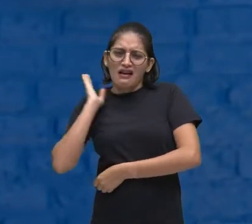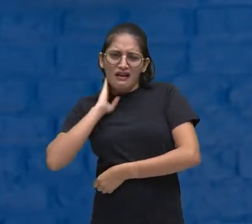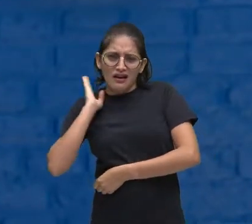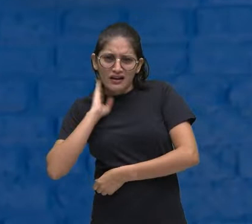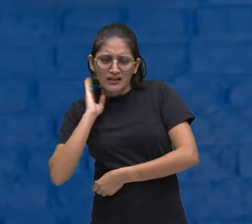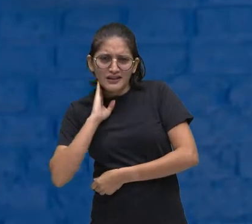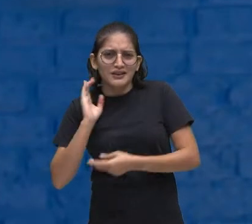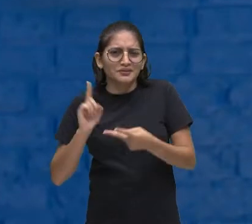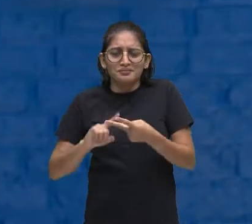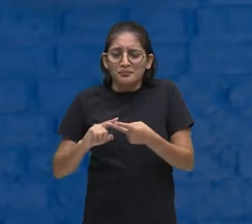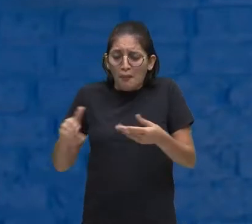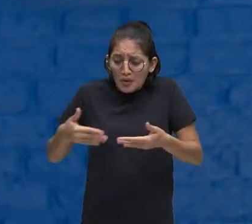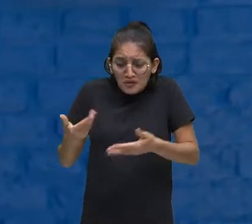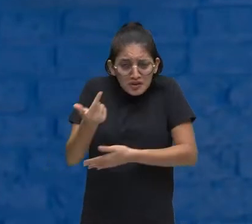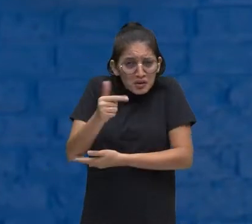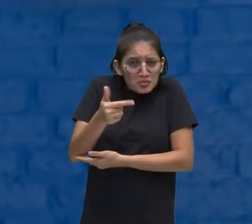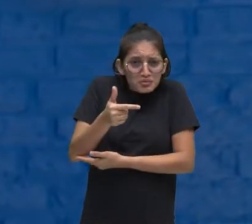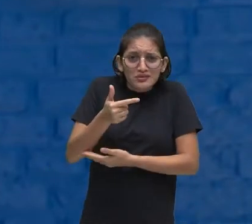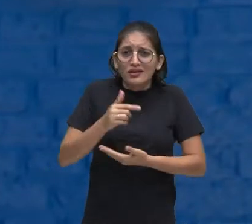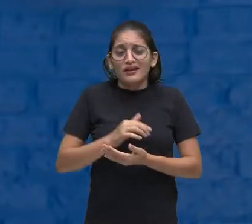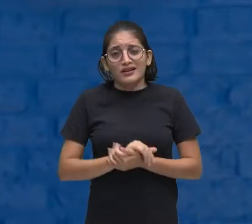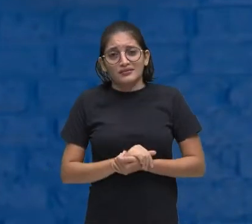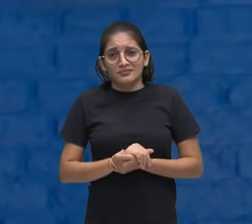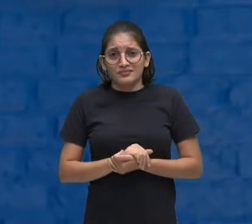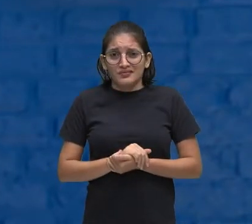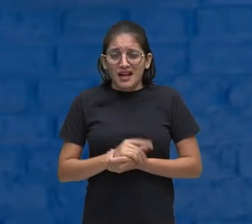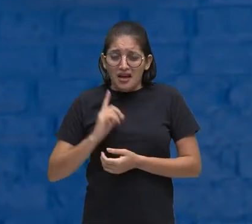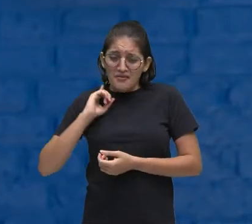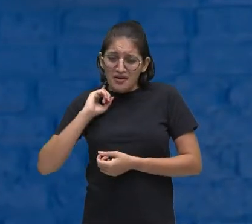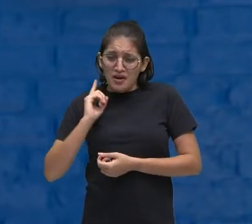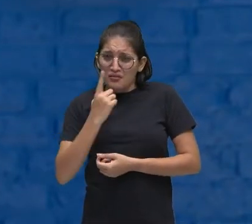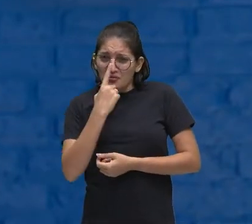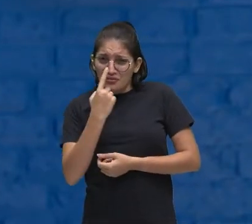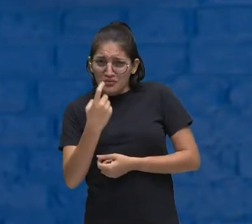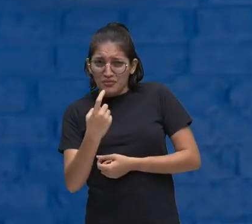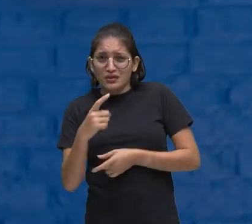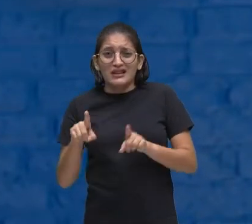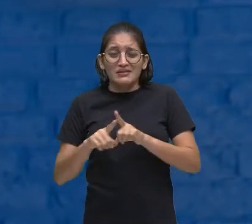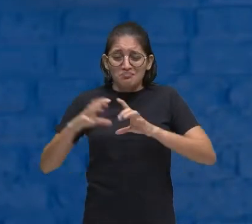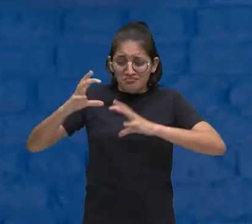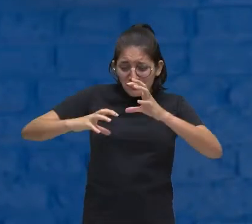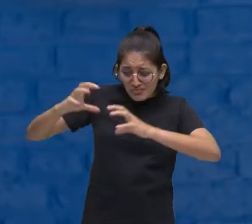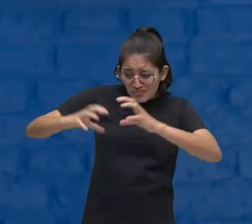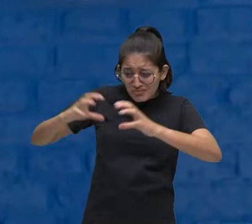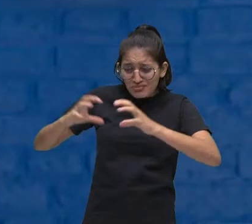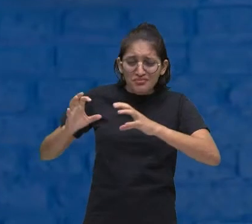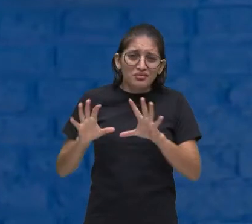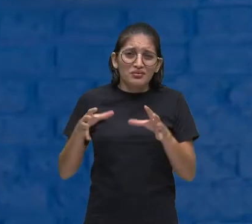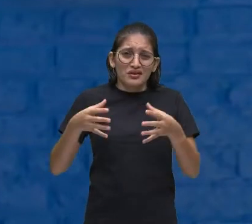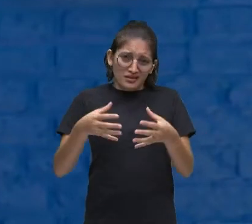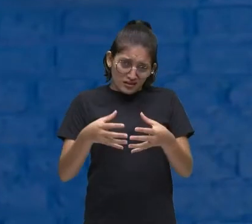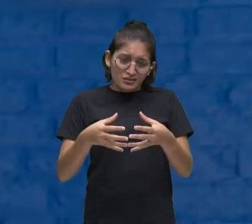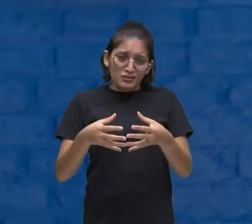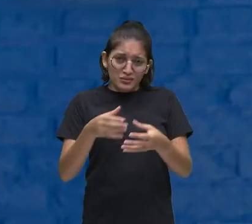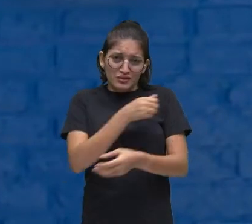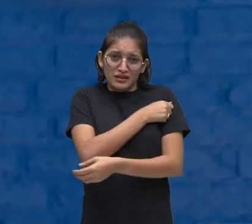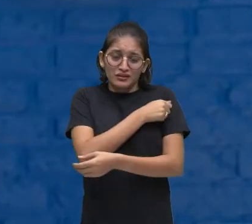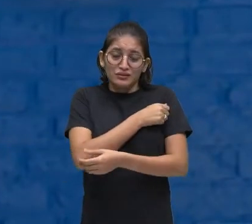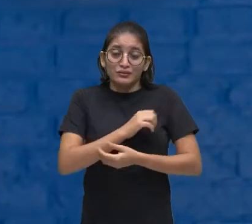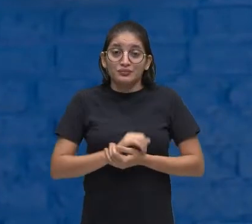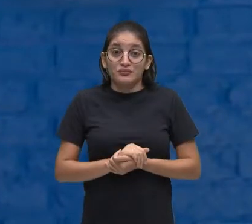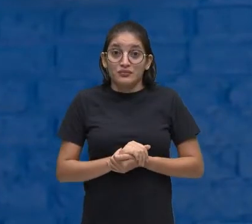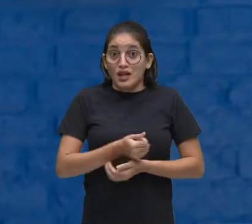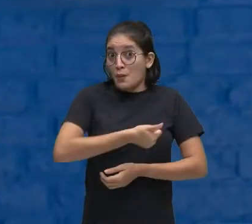preguiçoso, desmotivado, né? Mal cheiroso, brigava com todo mundo da sua sala. Isso